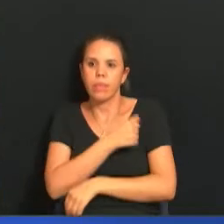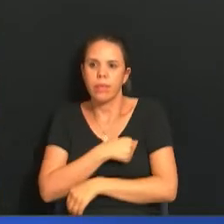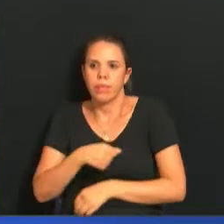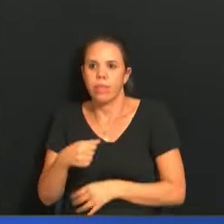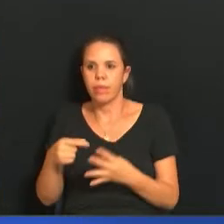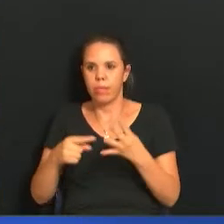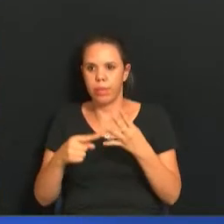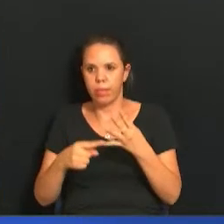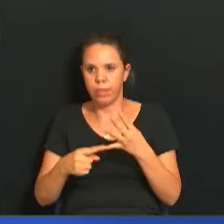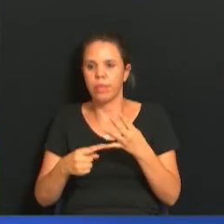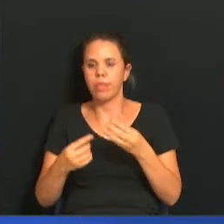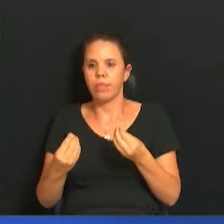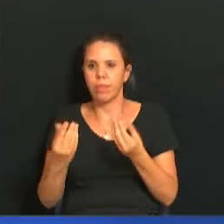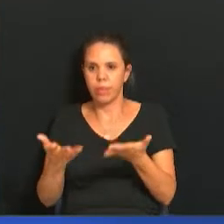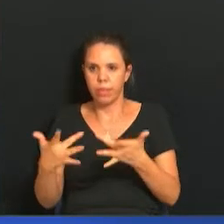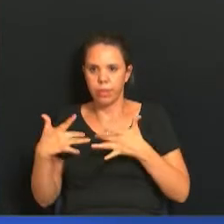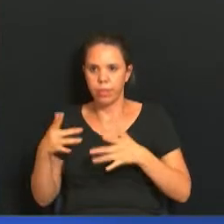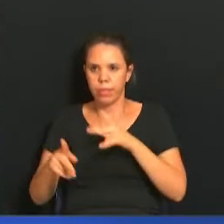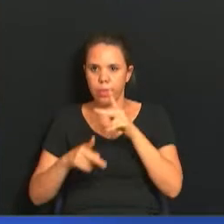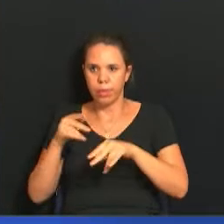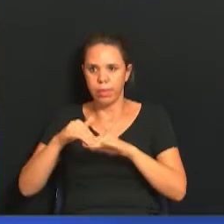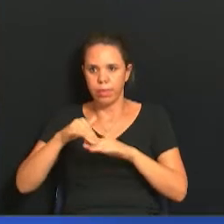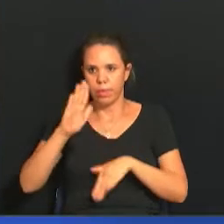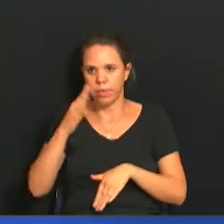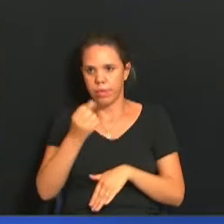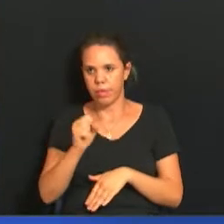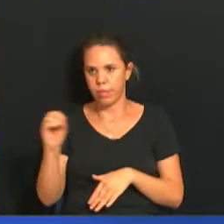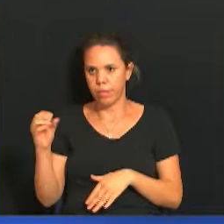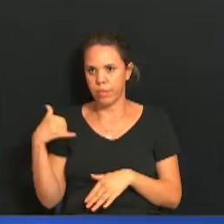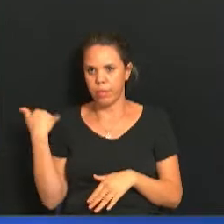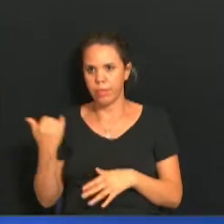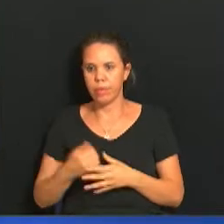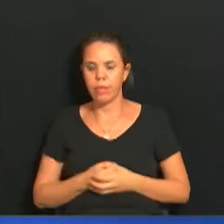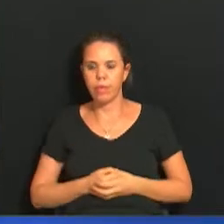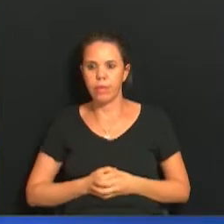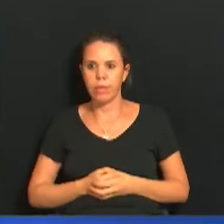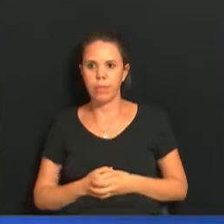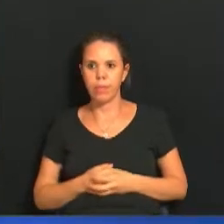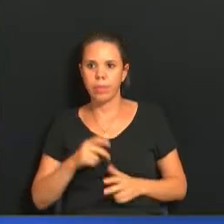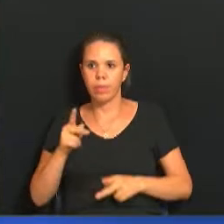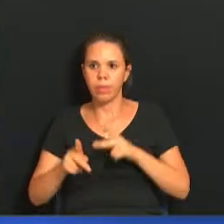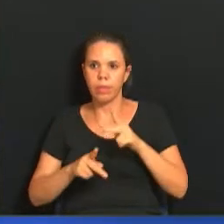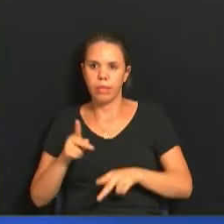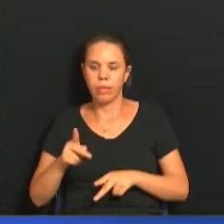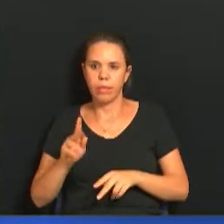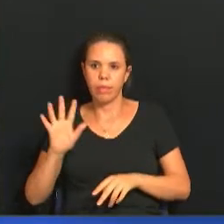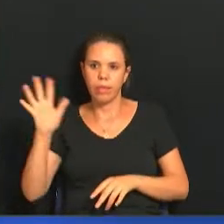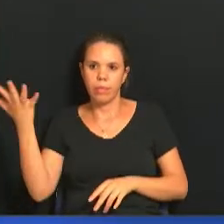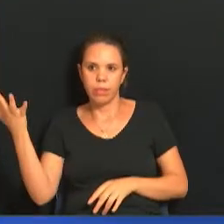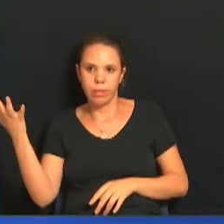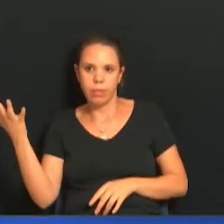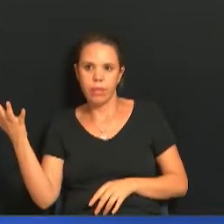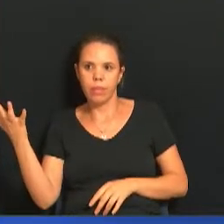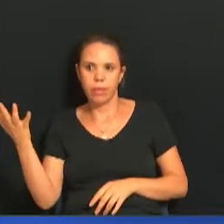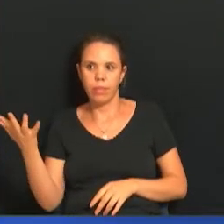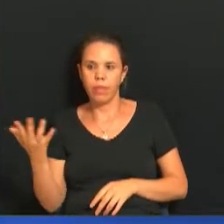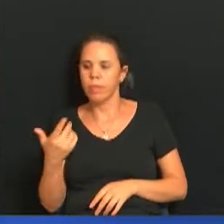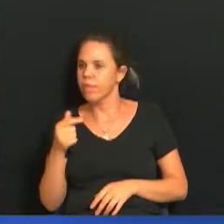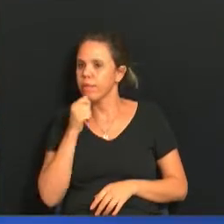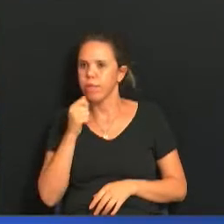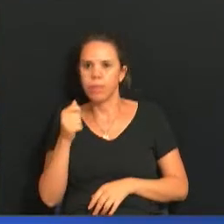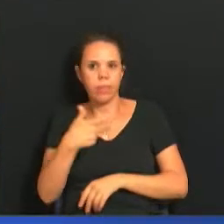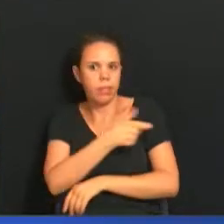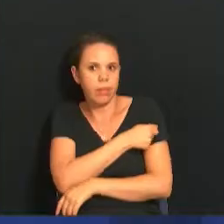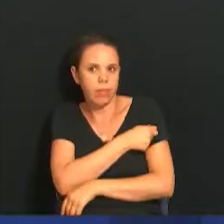dose para pessoas com mais de 80 anos e aquelas pessoas que eventualmente não tomaram a